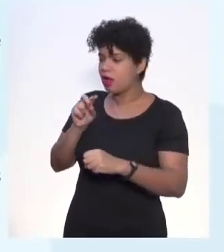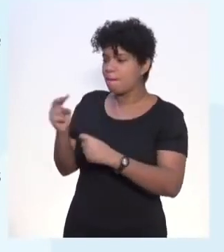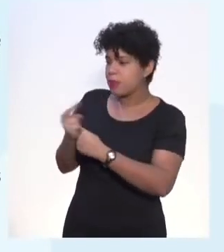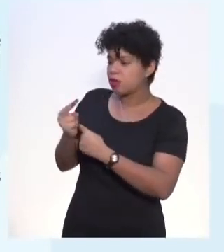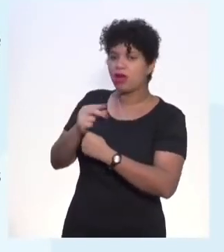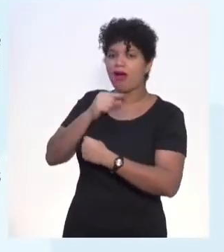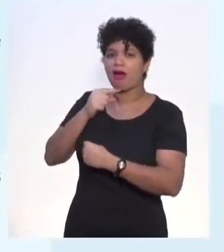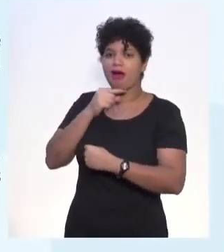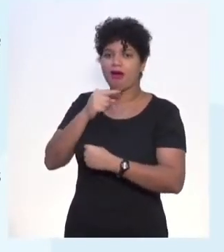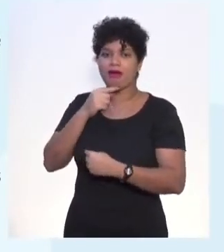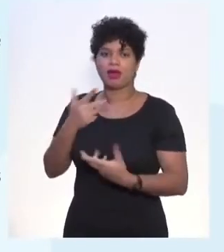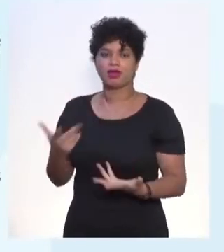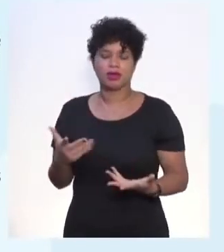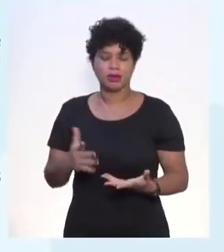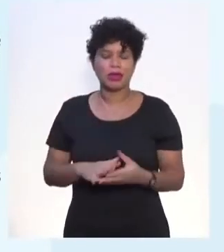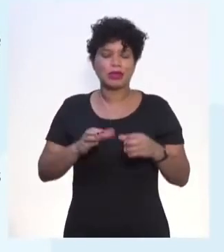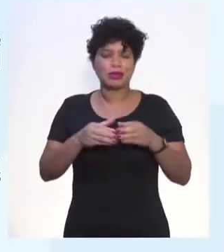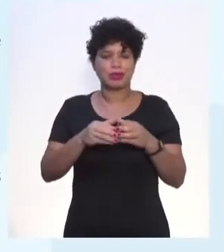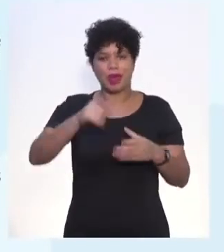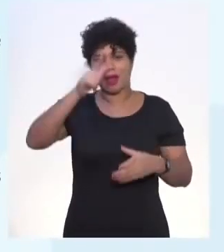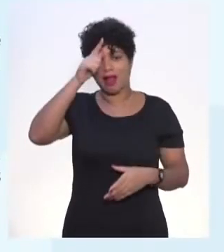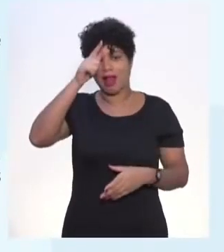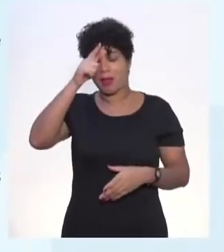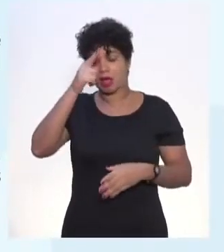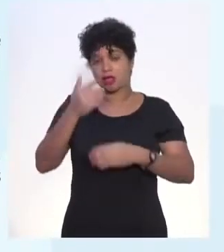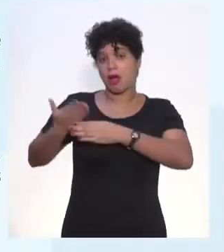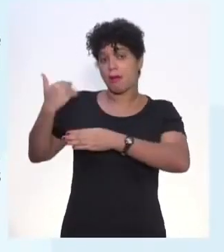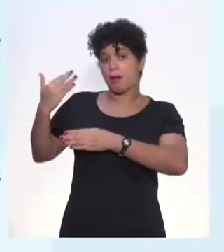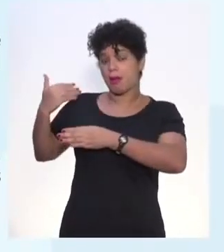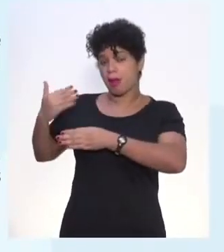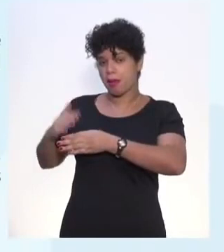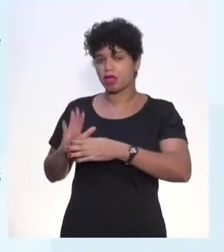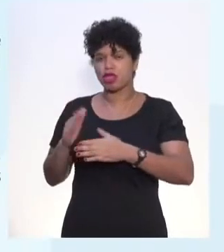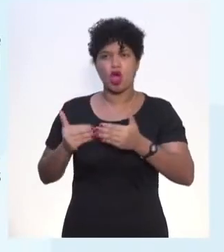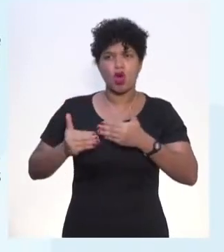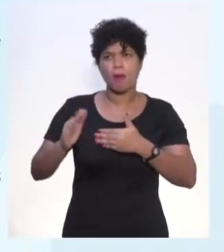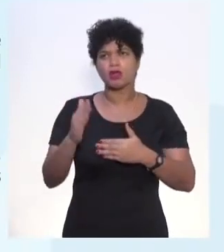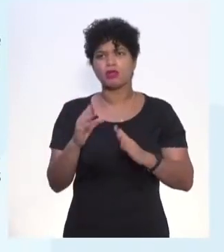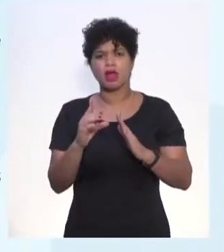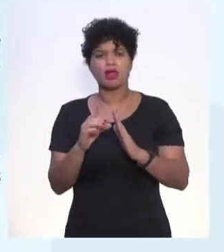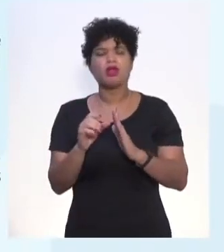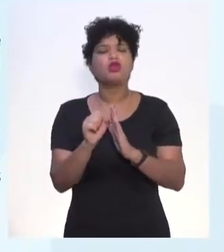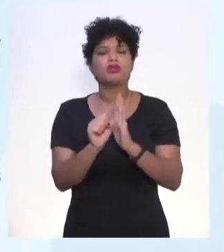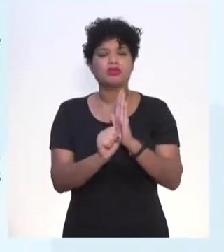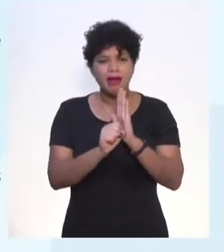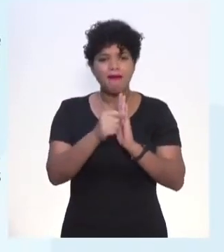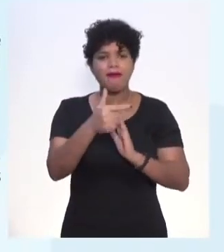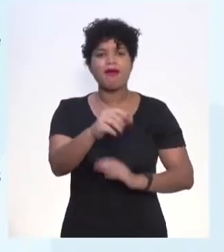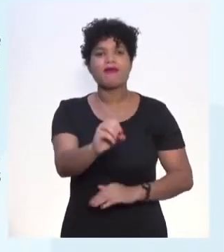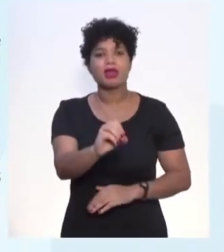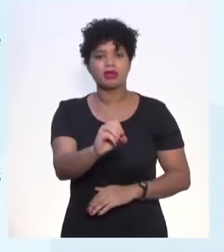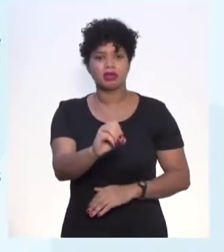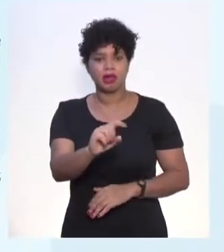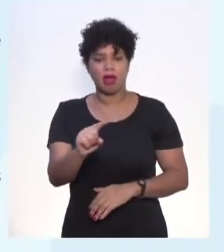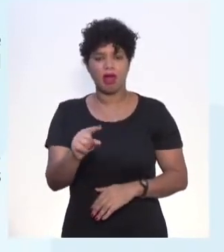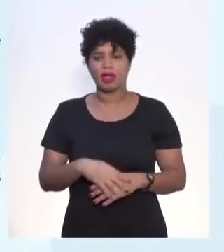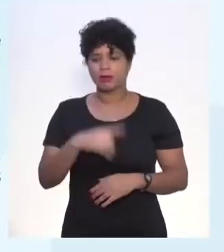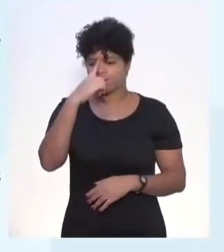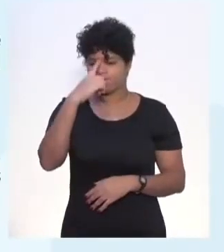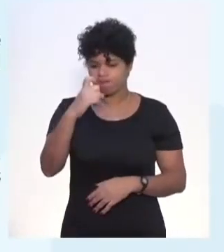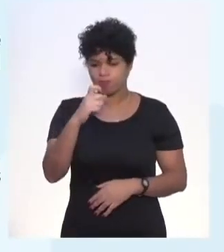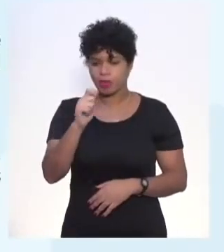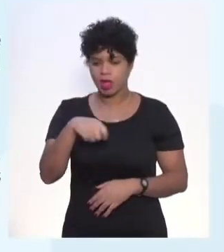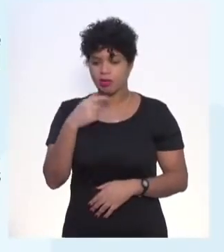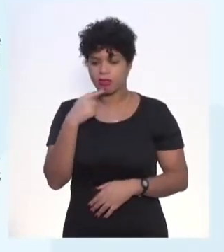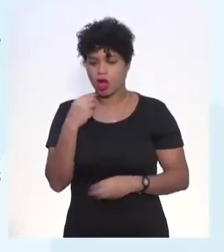né? E os alemães, antes mesmo do Hitler, né, nesse contexto aí, inicinho do século XX, eles fizeram algo parecido,